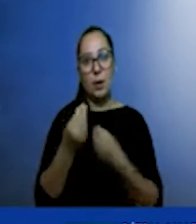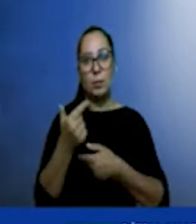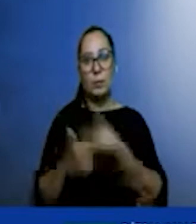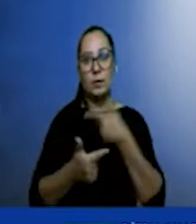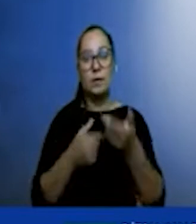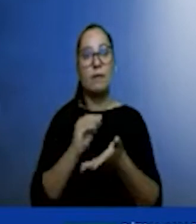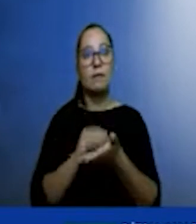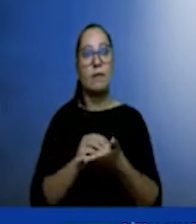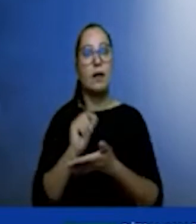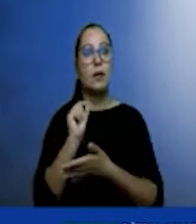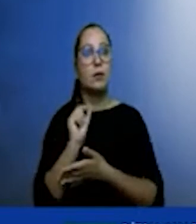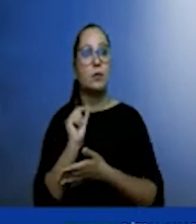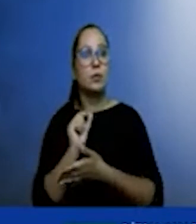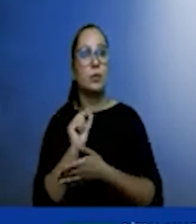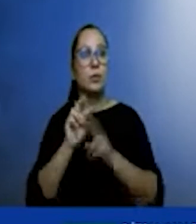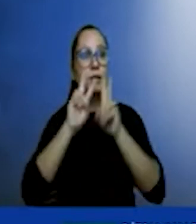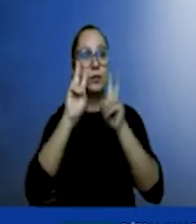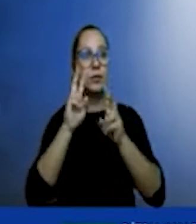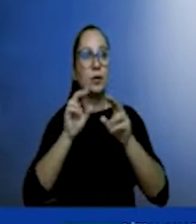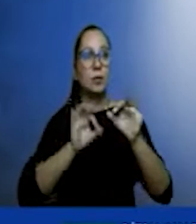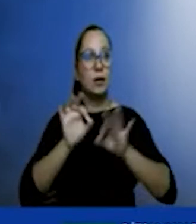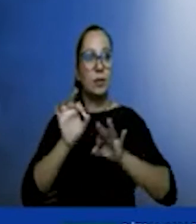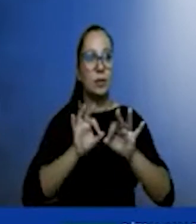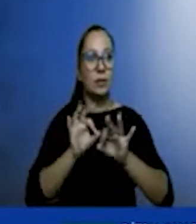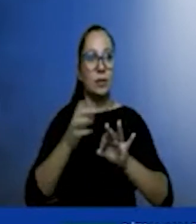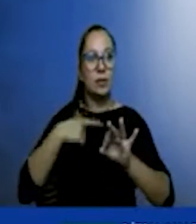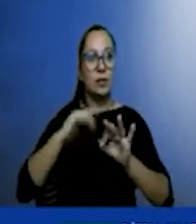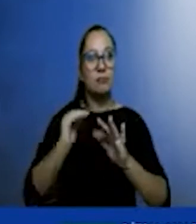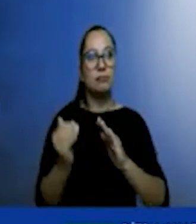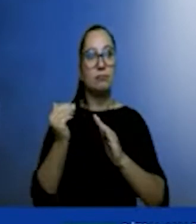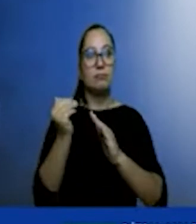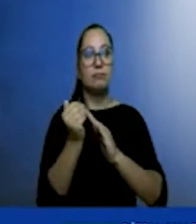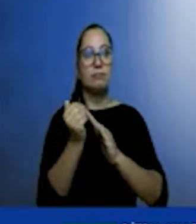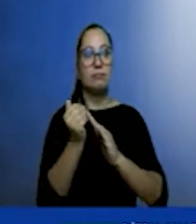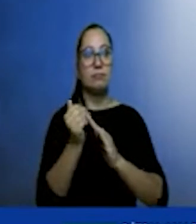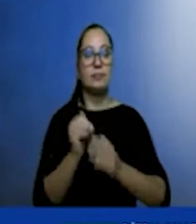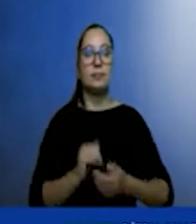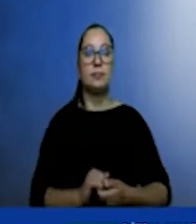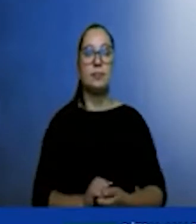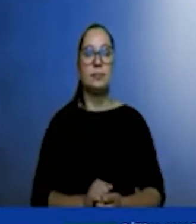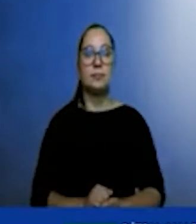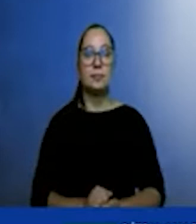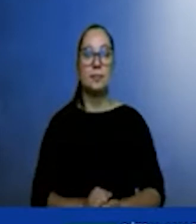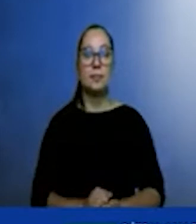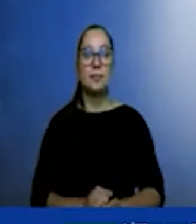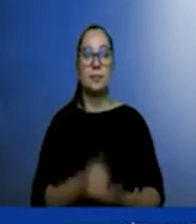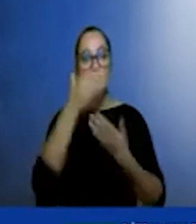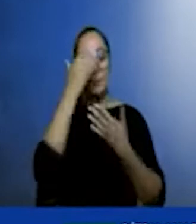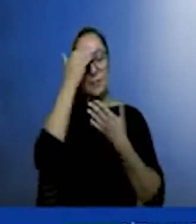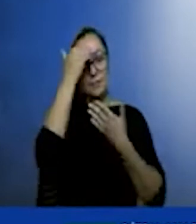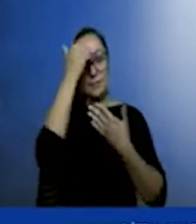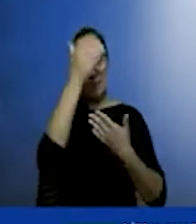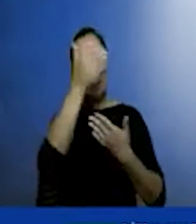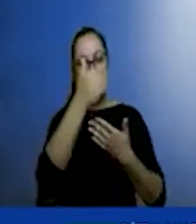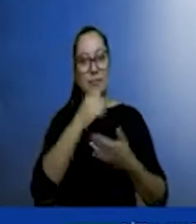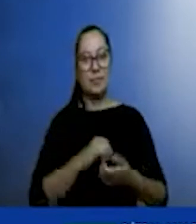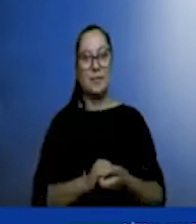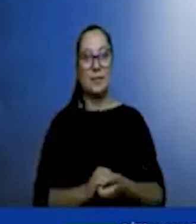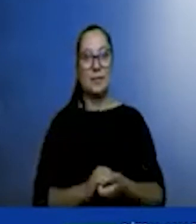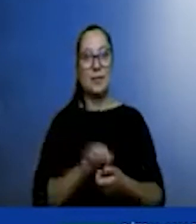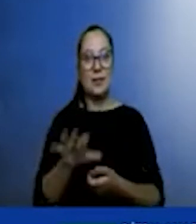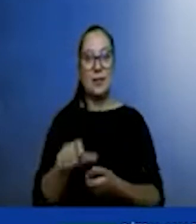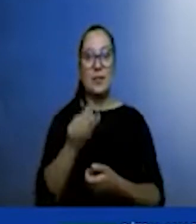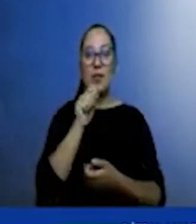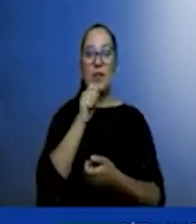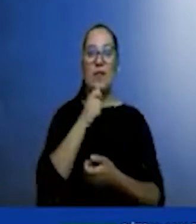em termos de regulação para a gente alavancar de vez essa agenda. Obrigada, Davi. Eu tinha até pegado já o microfone também, porque vocês